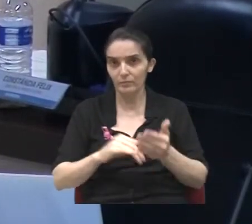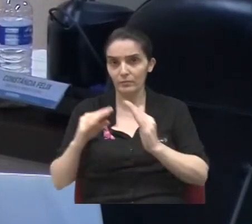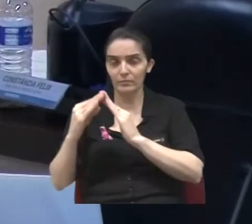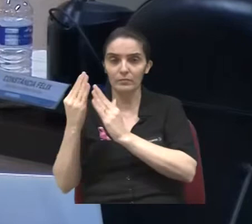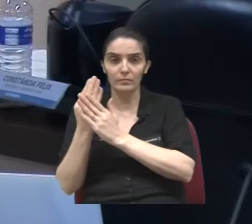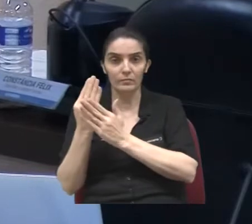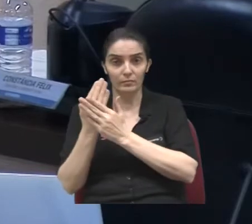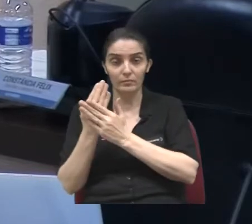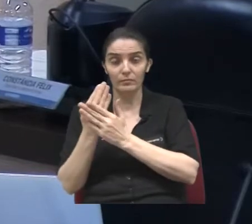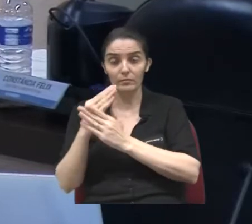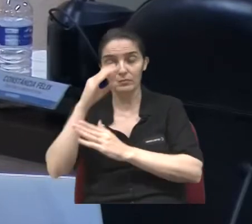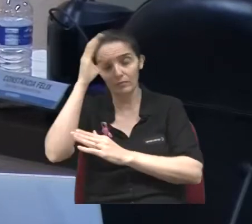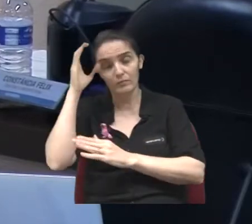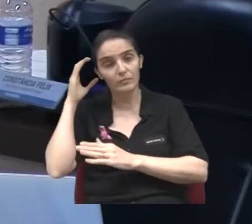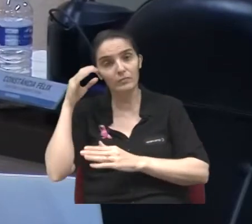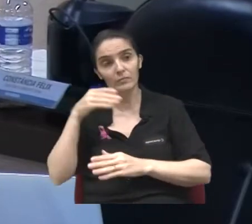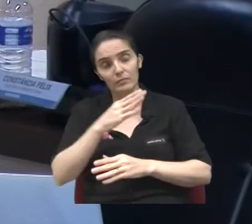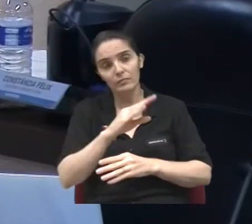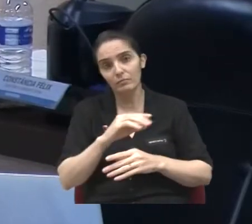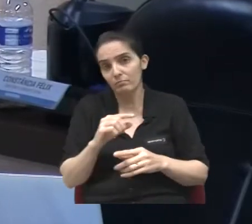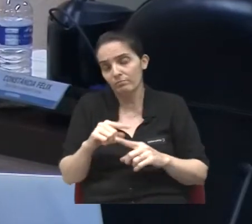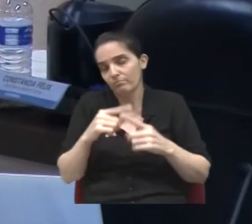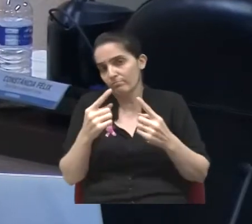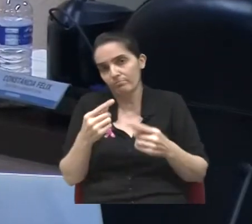não consegui assinar. Então, agradeço.